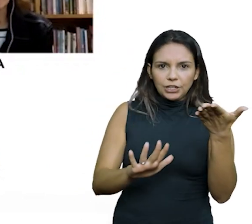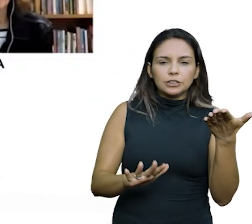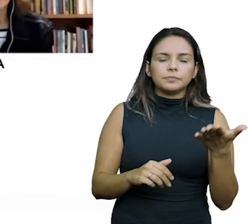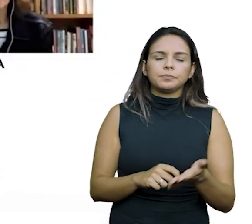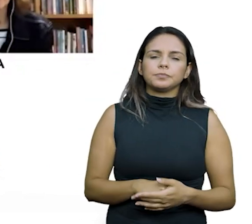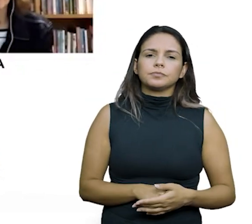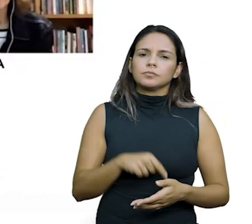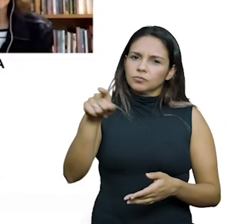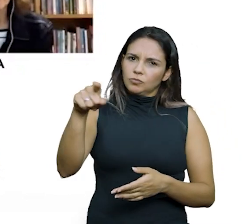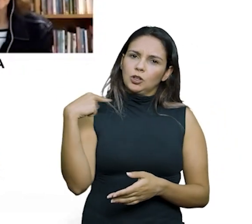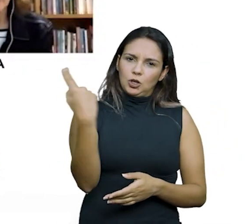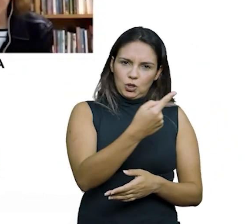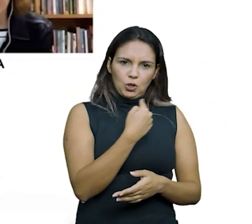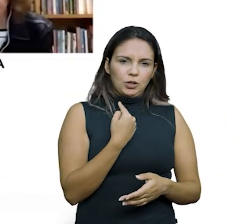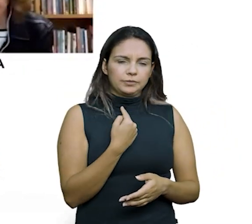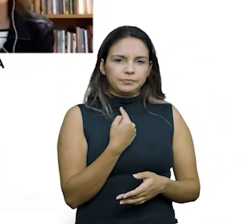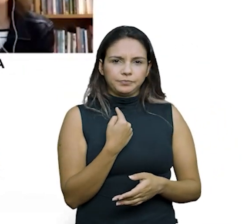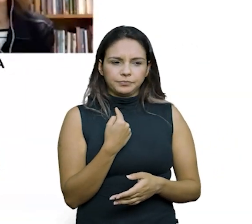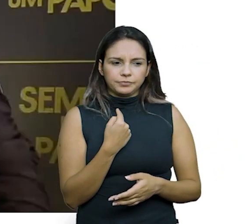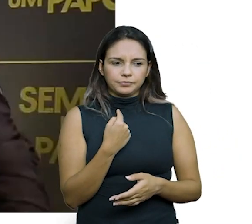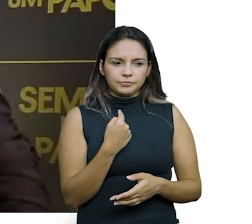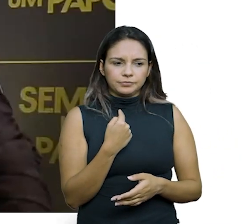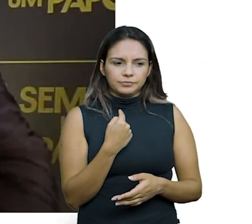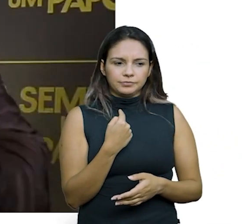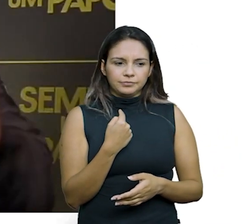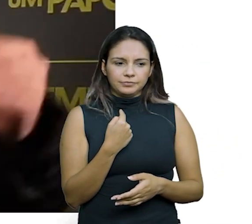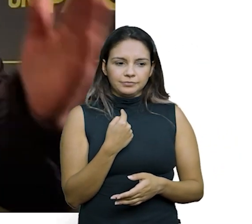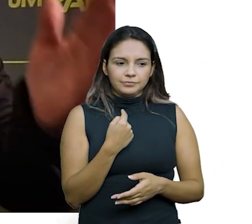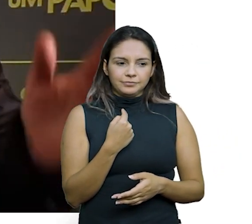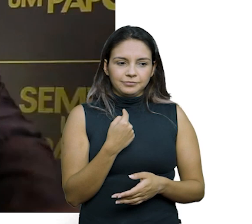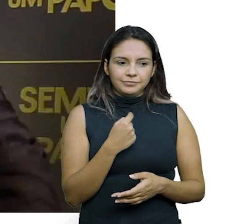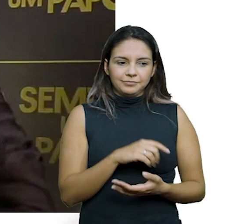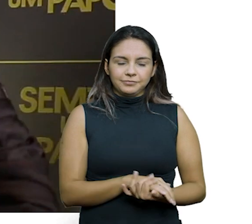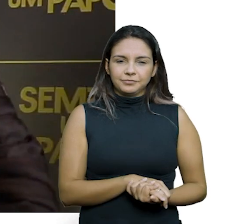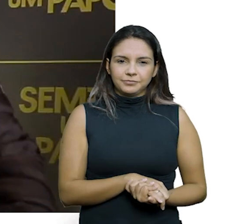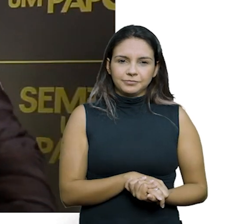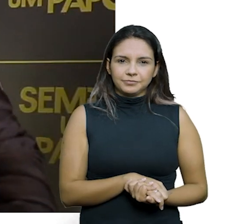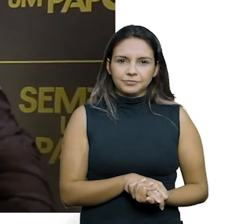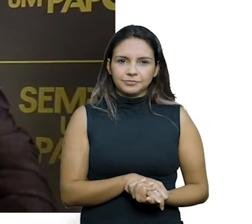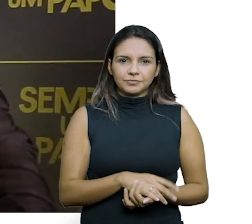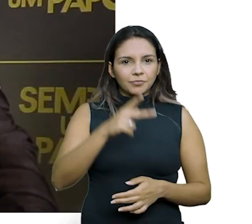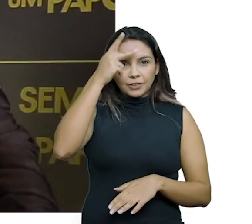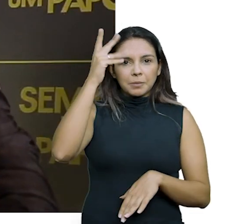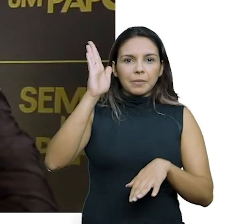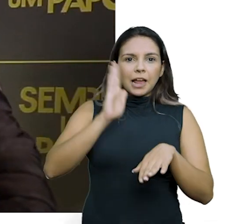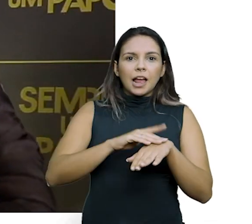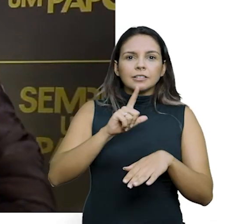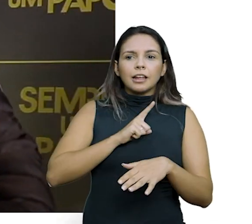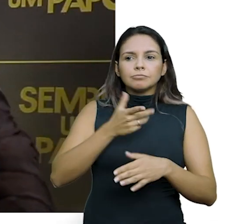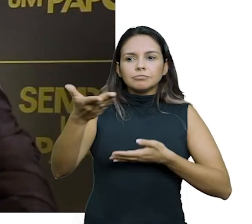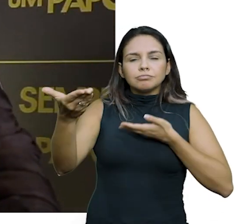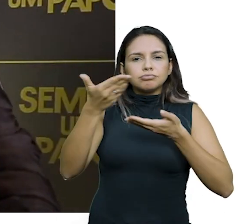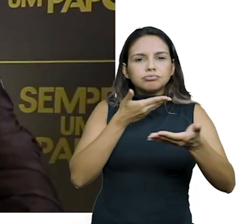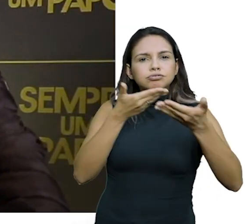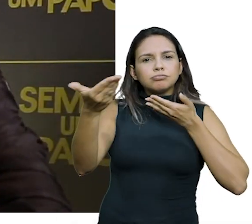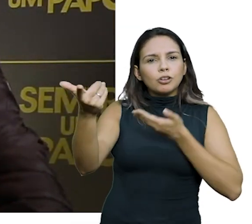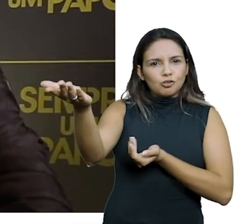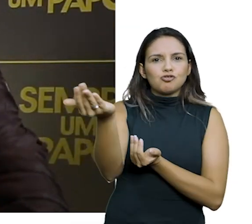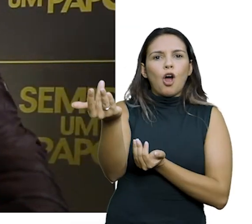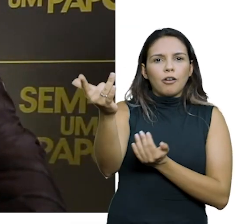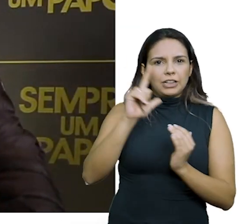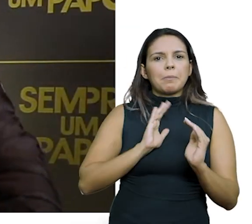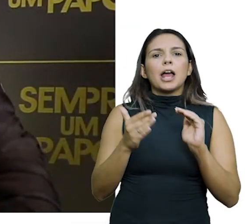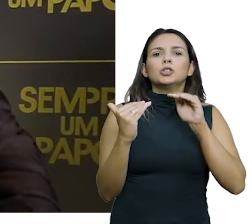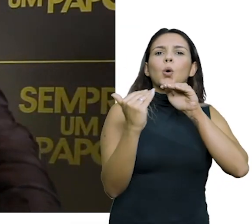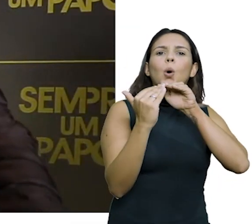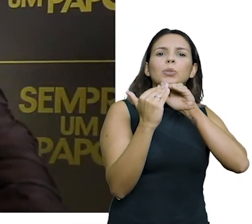atividade. Você, entre nós, aliás, de todos nós e de muitos nós, né? É a pessoa que mais lida com os jovens, né?